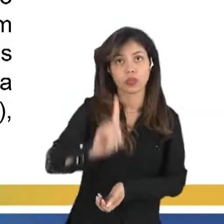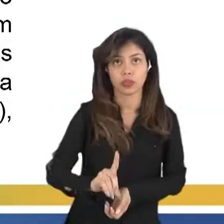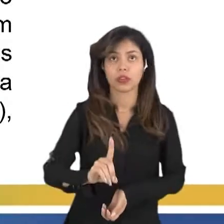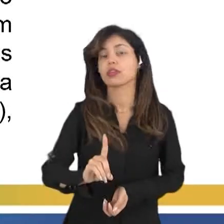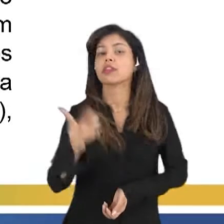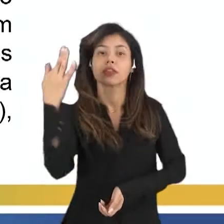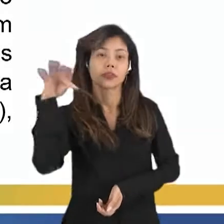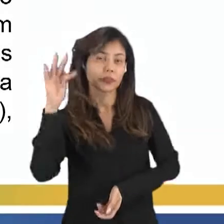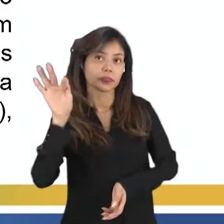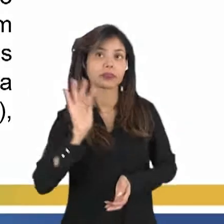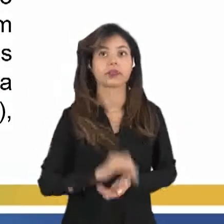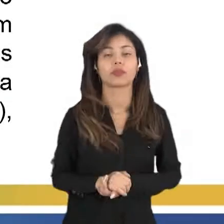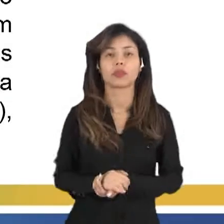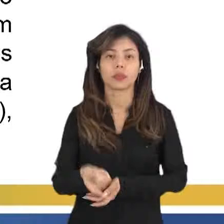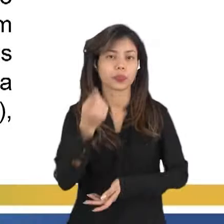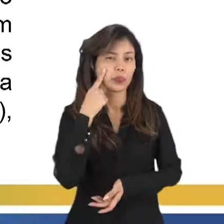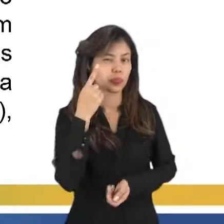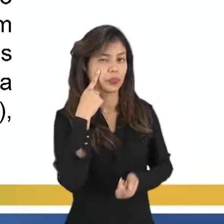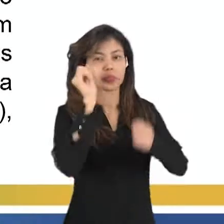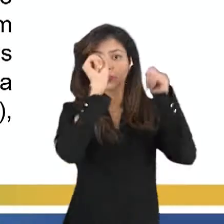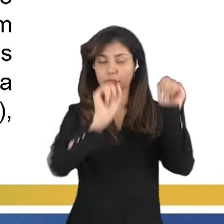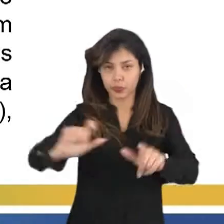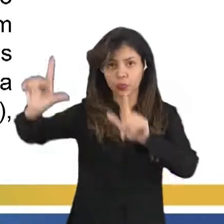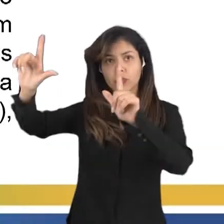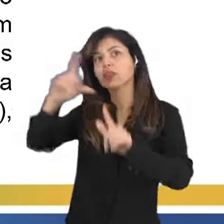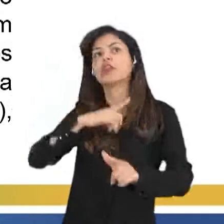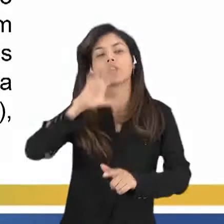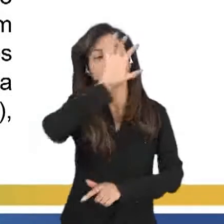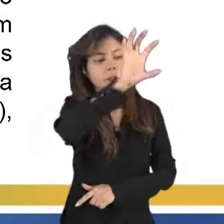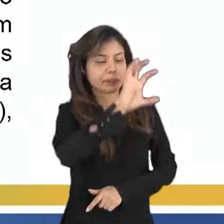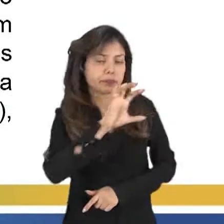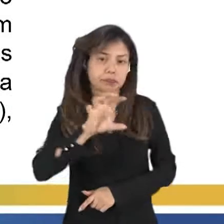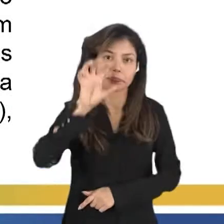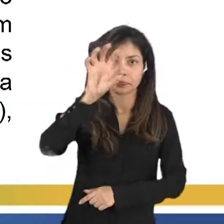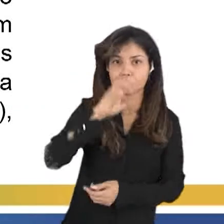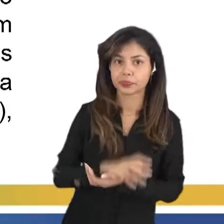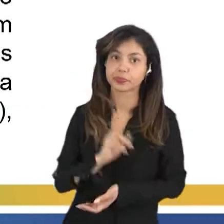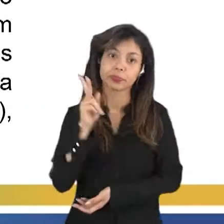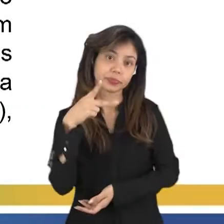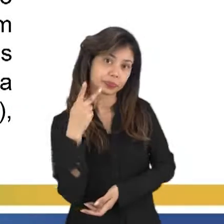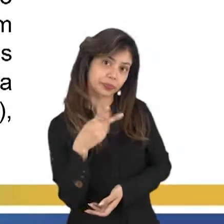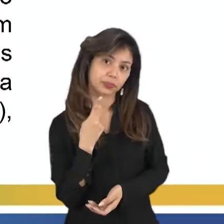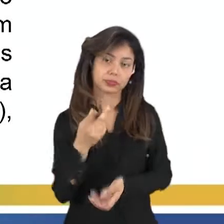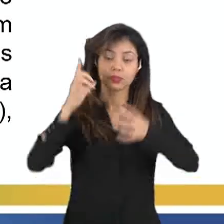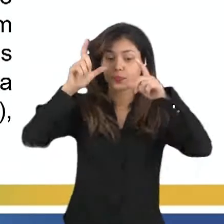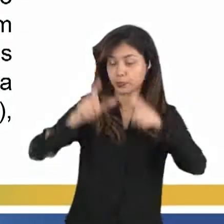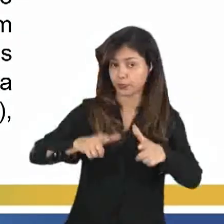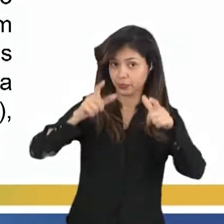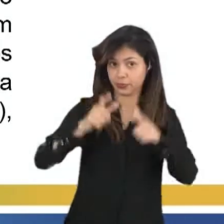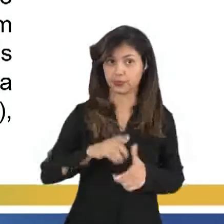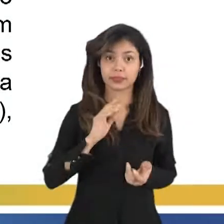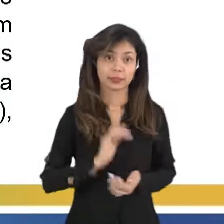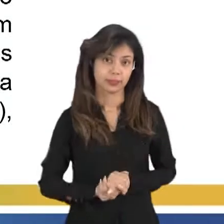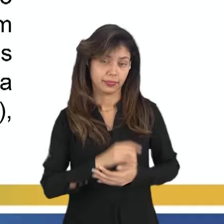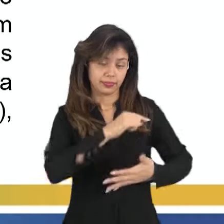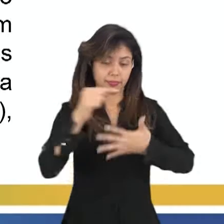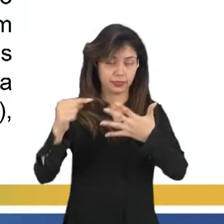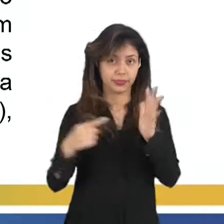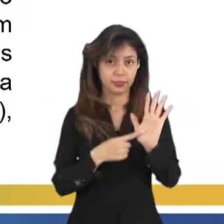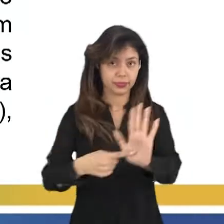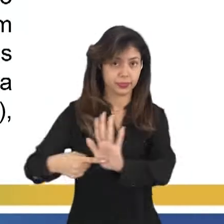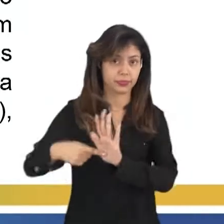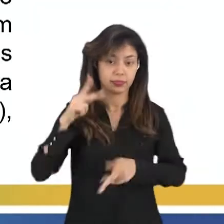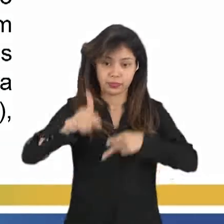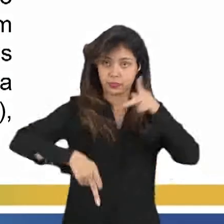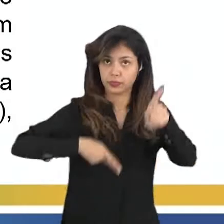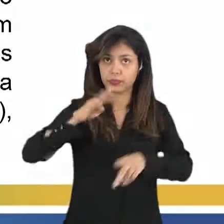da França. Olha comigo na tela aí, que tem esse mapa aí que fala da localização, mostra a localização do